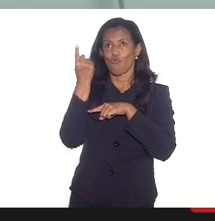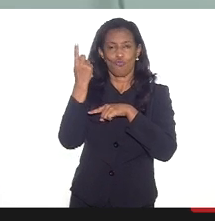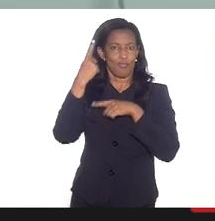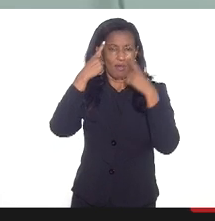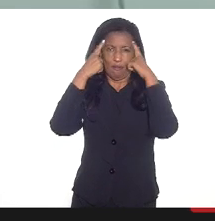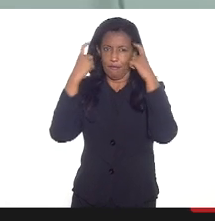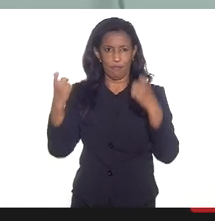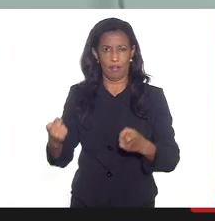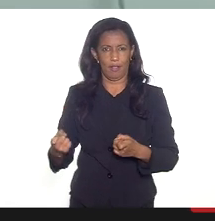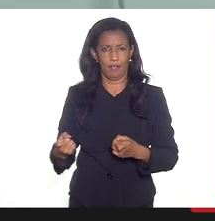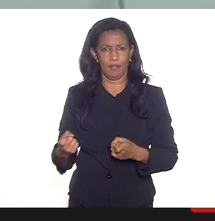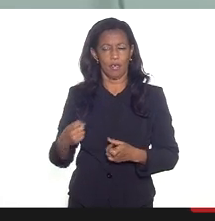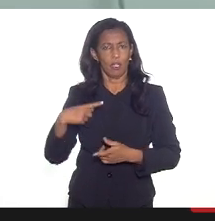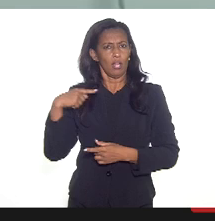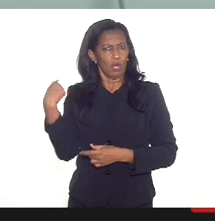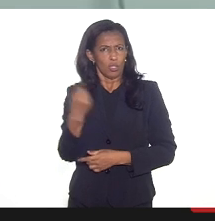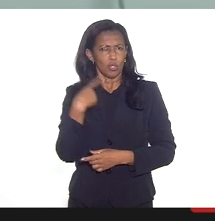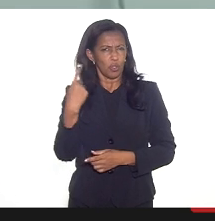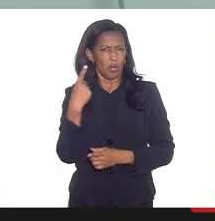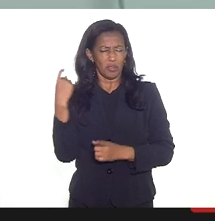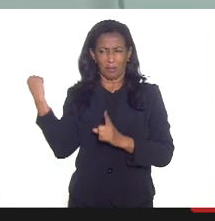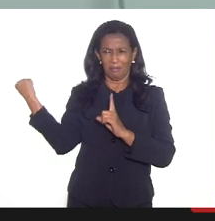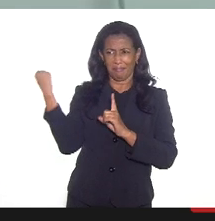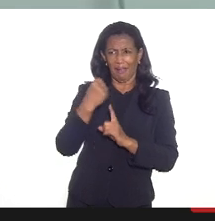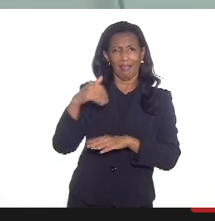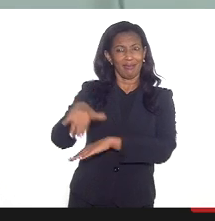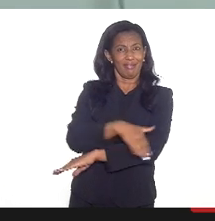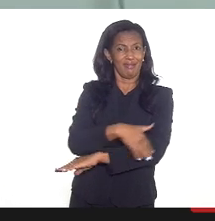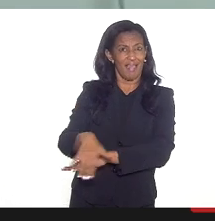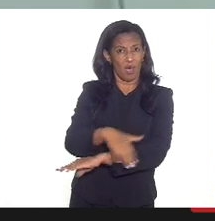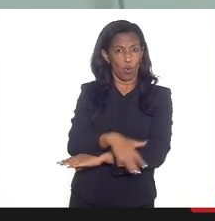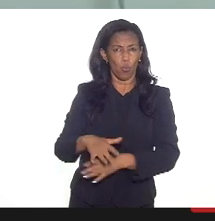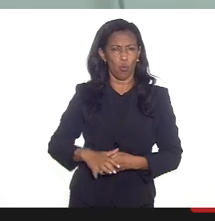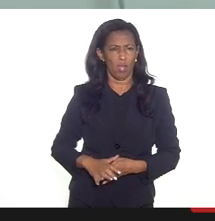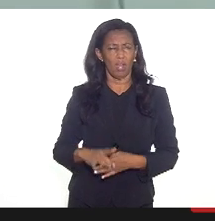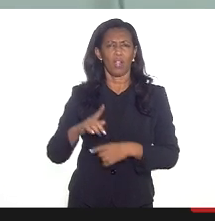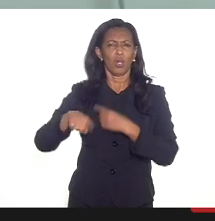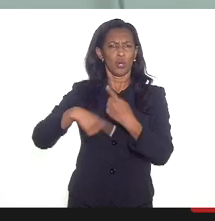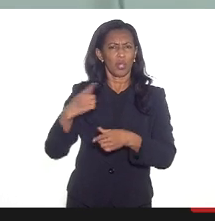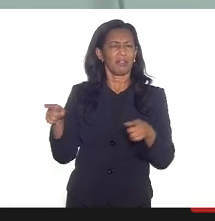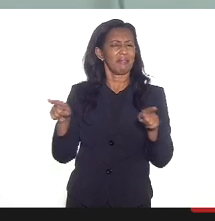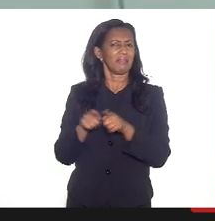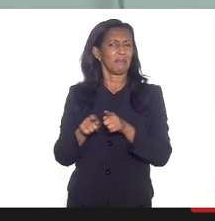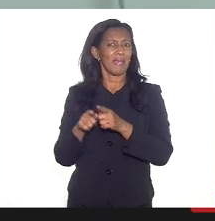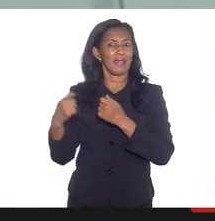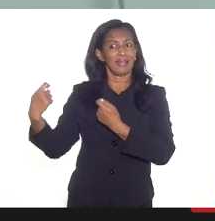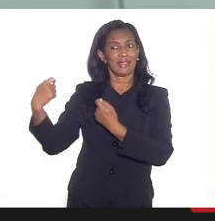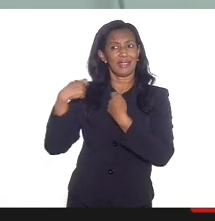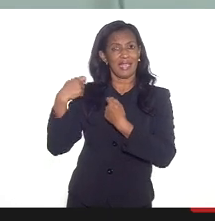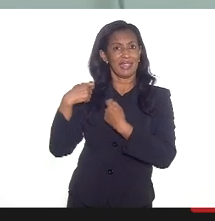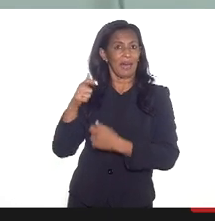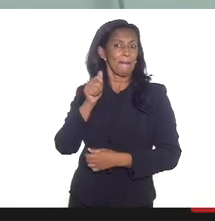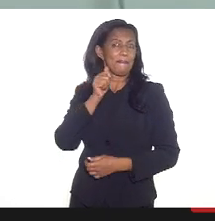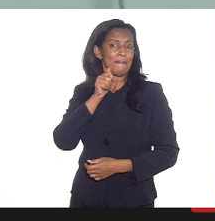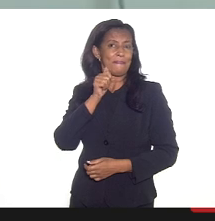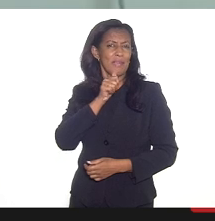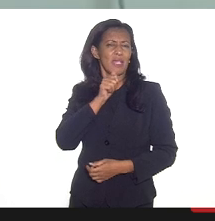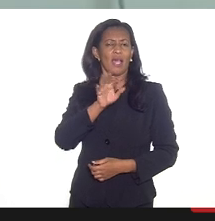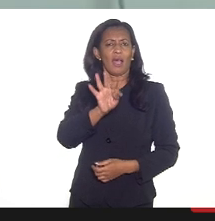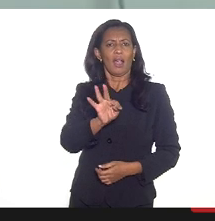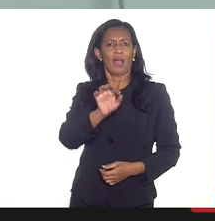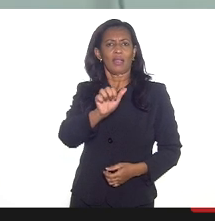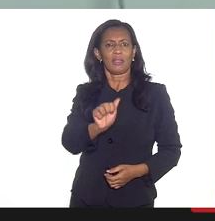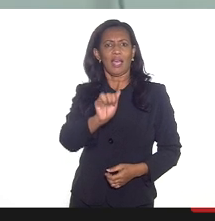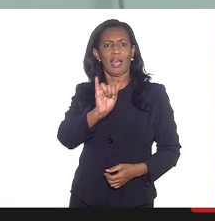somos assassinadas no meio da rua, a troco de nada. Nós sofremos tentativas de assassinato, como foi o caso da Tailane, em Goiás.